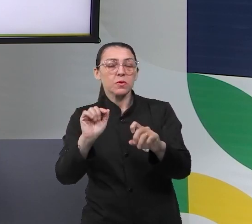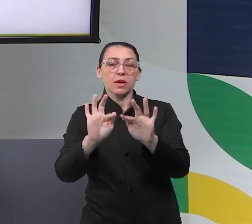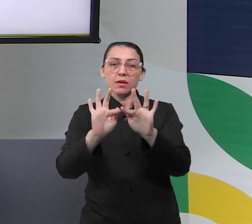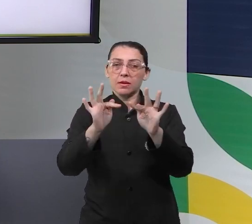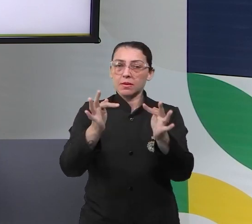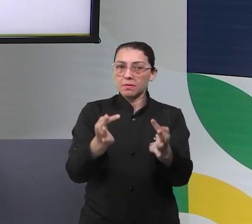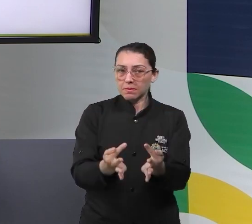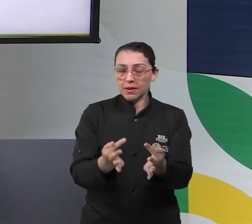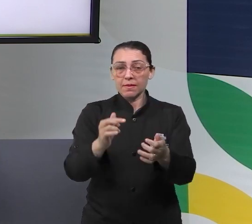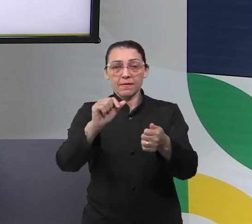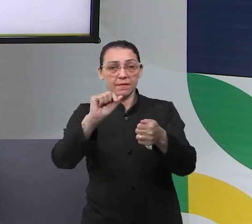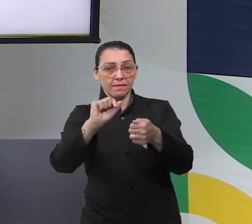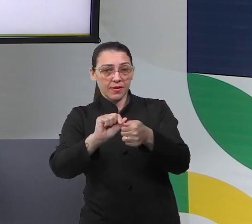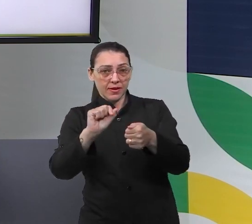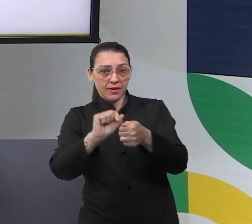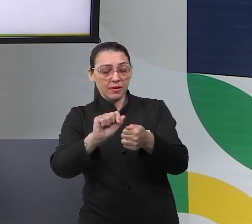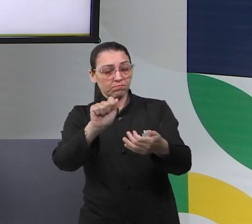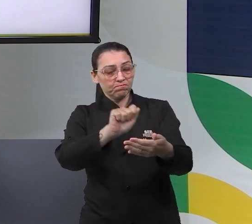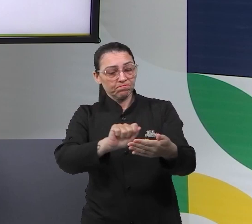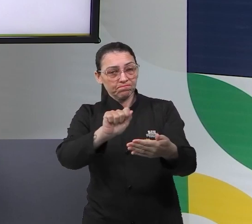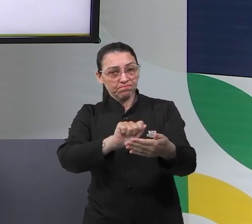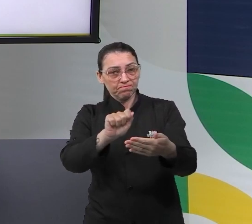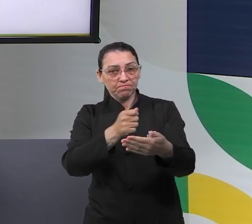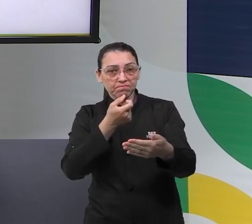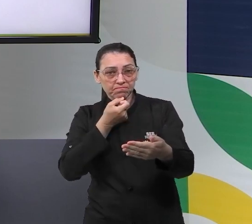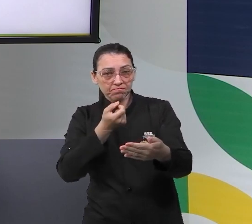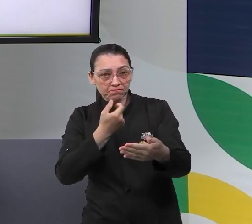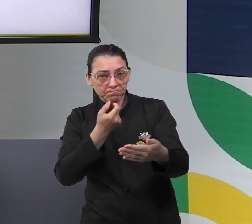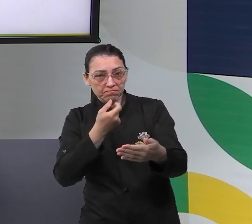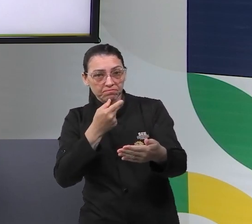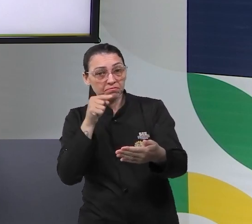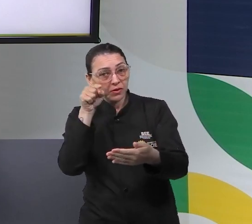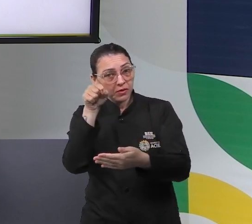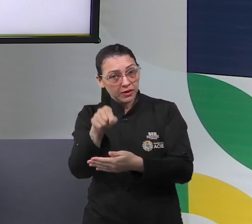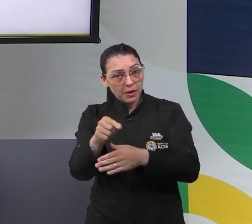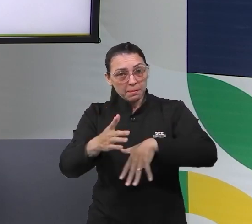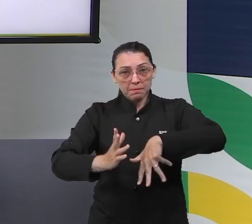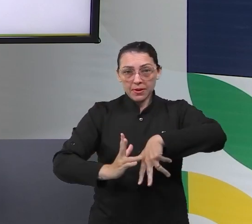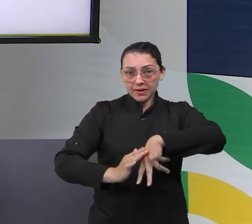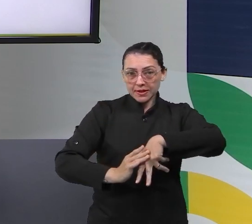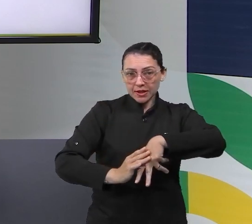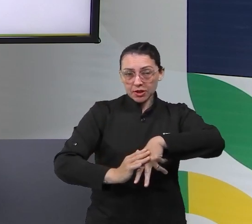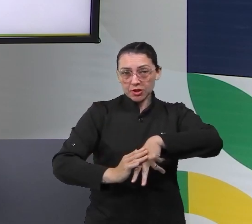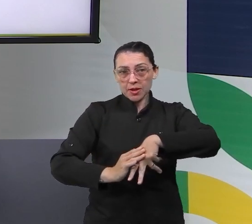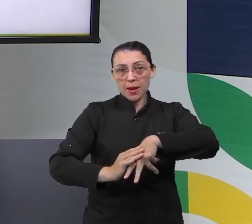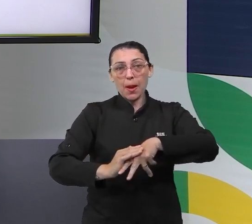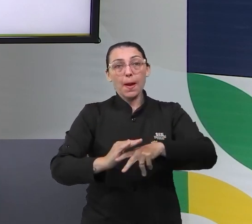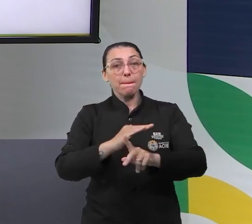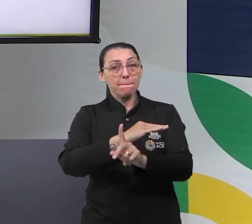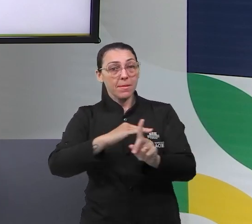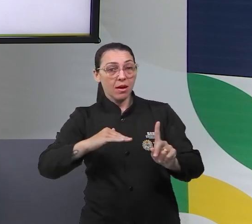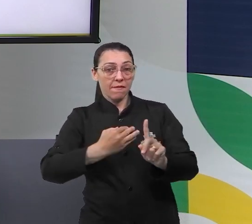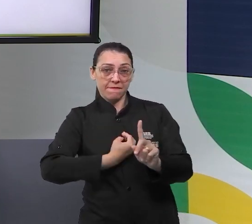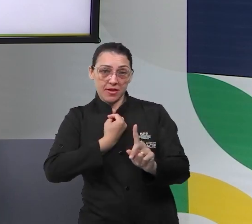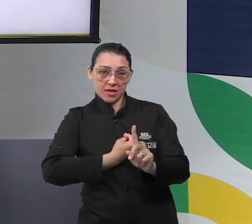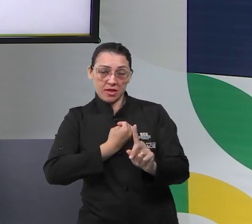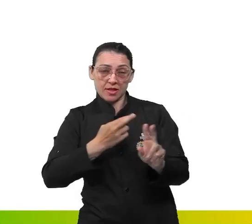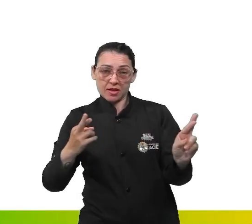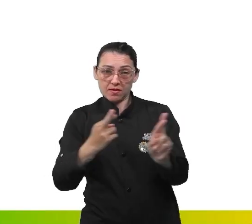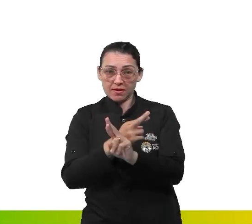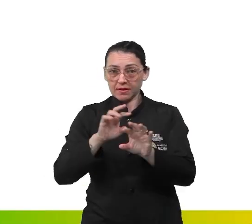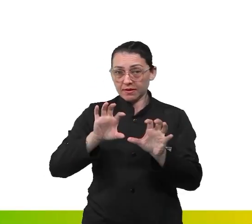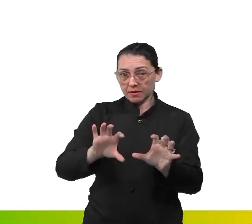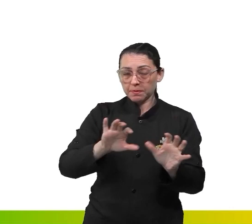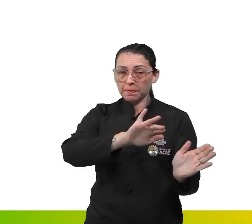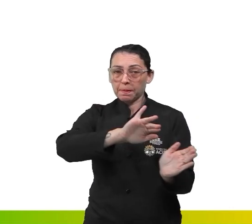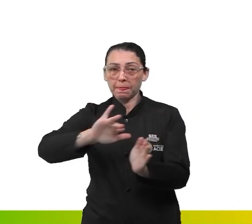exponencial para quando eles indicam um remédio para você. Então, meia-vida está relacionada lá.